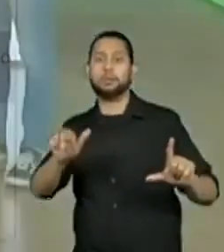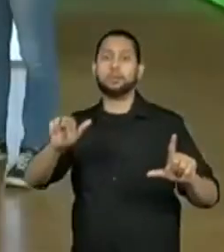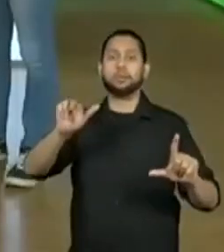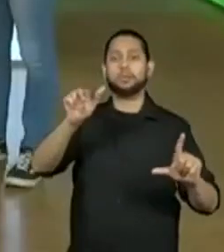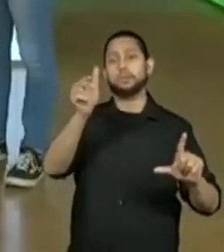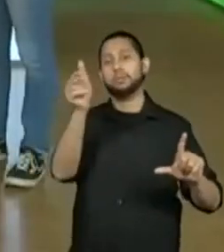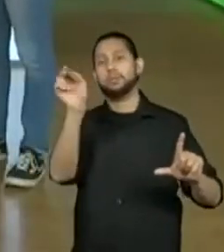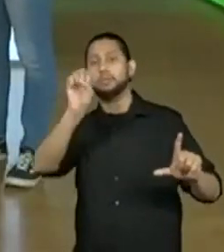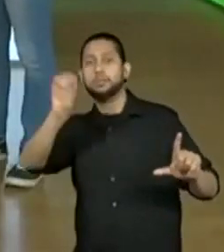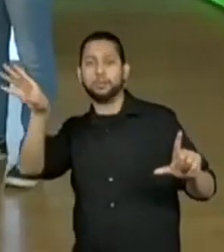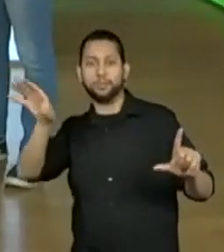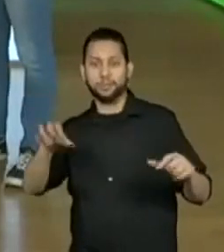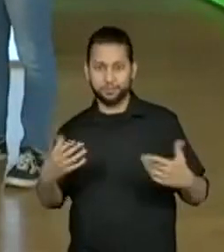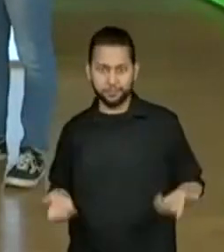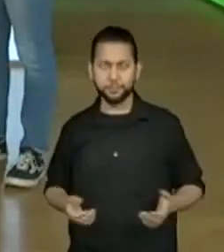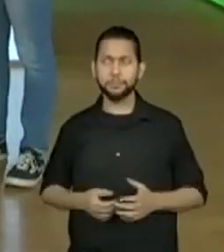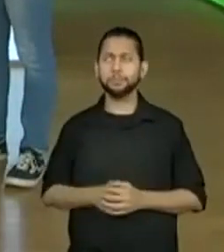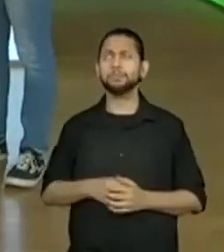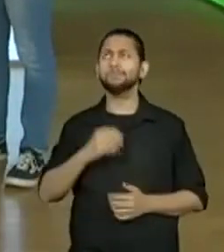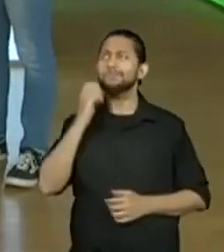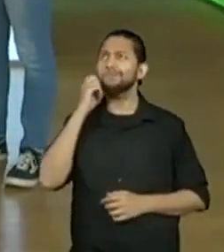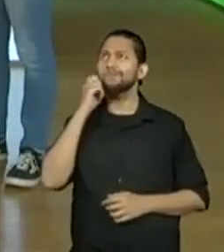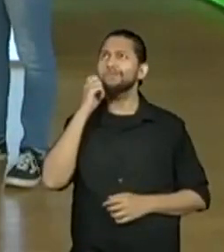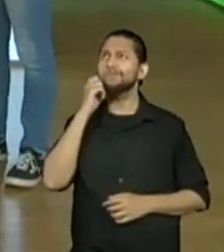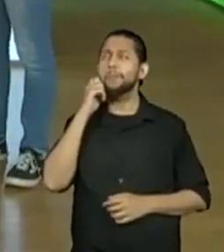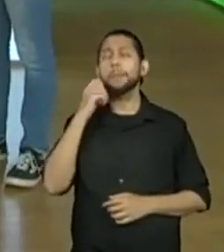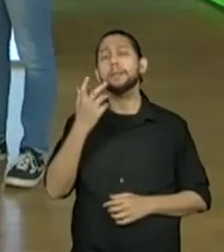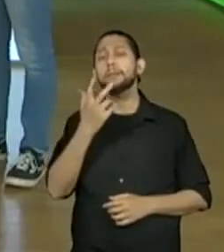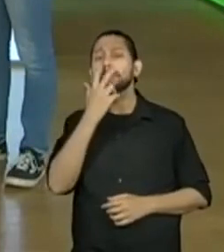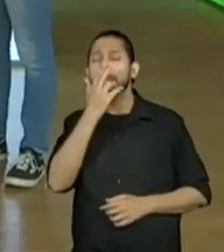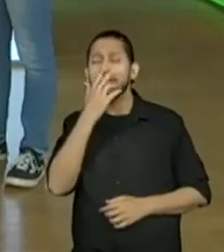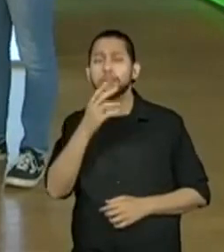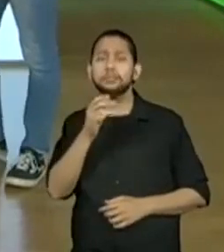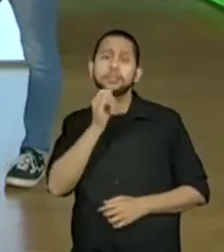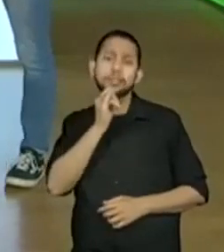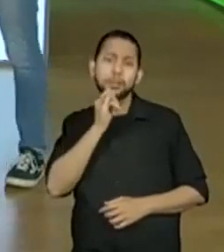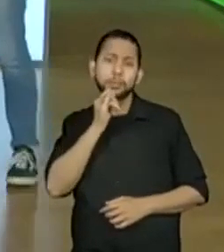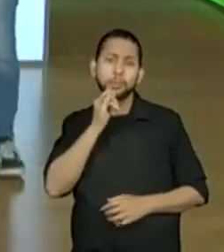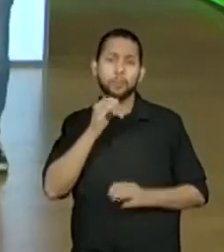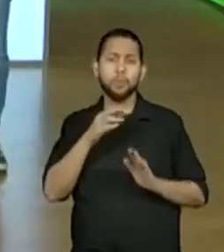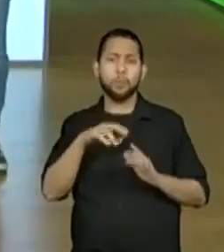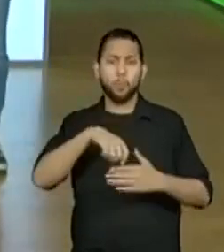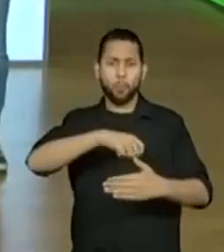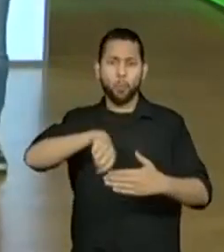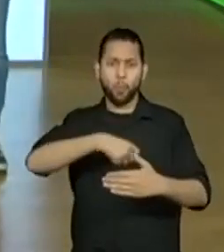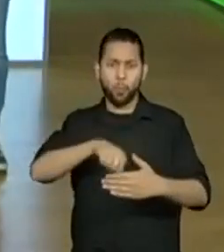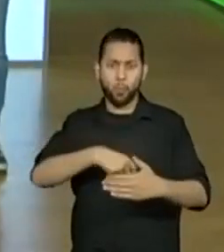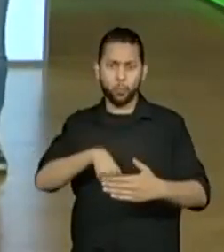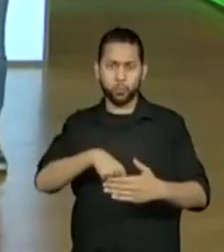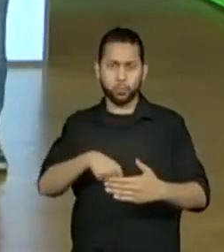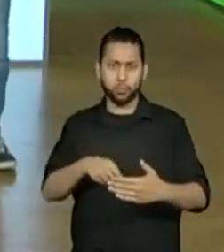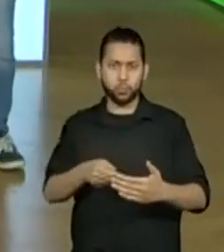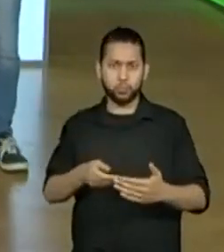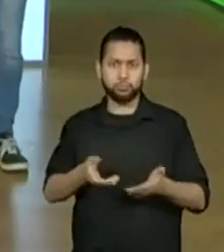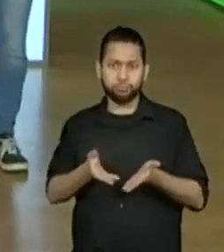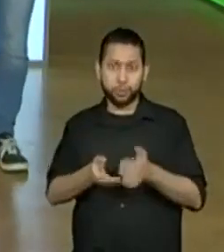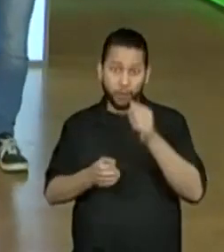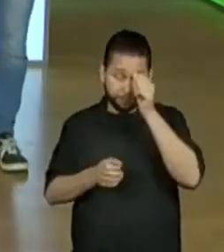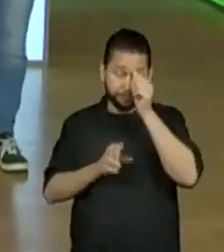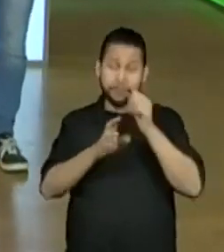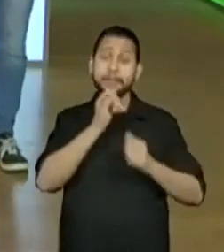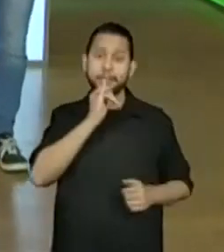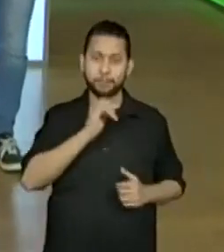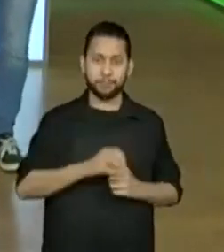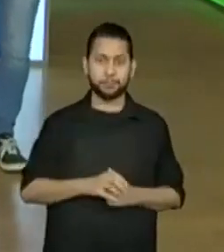Professora Aline, eu posso, de repente, comparar isso a uma receita de bolo passo a passo? Primeiro, pegue os ovos.